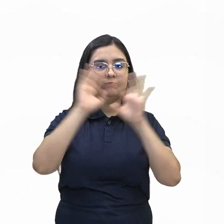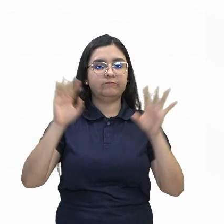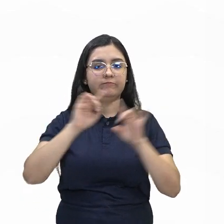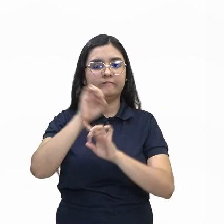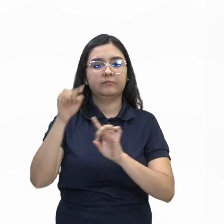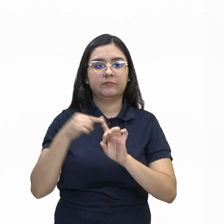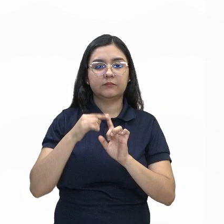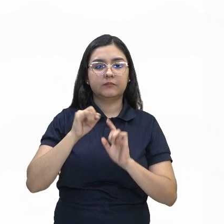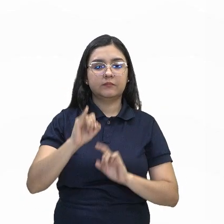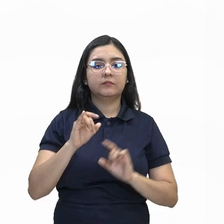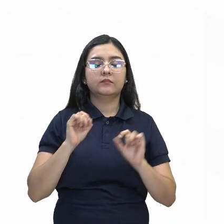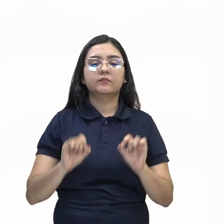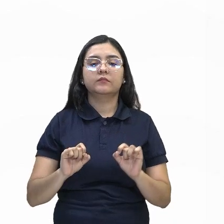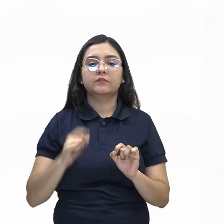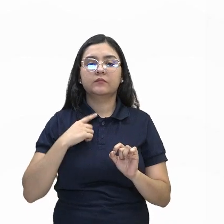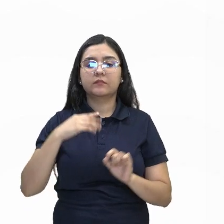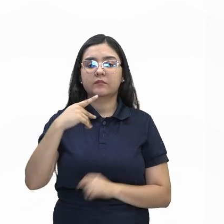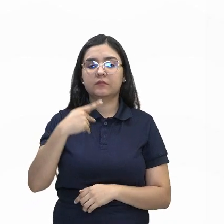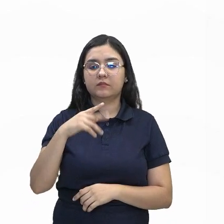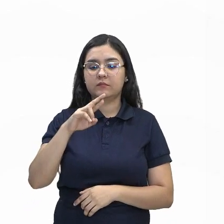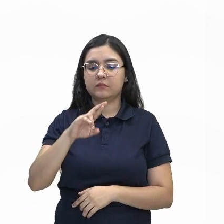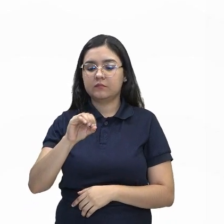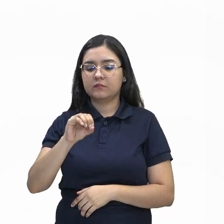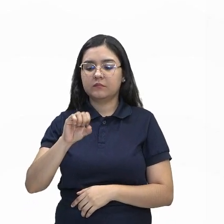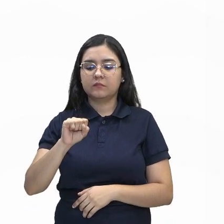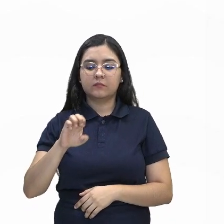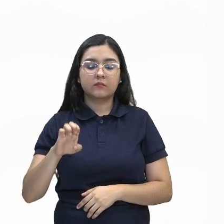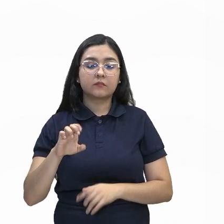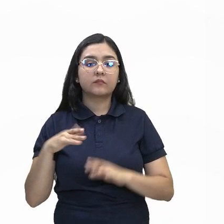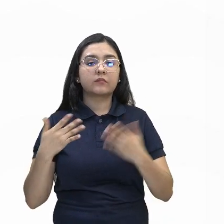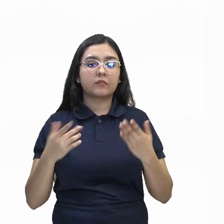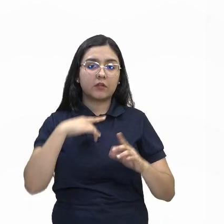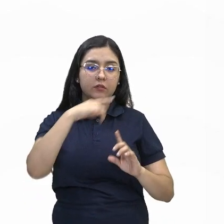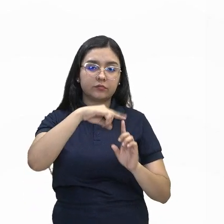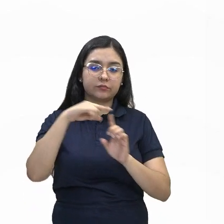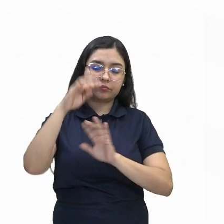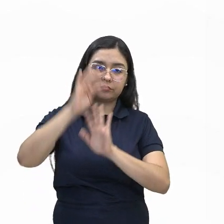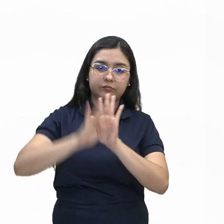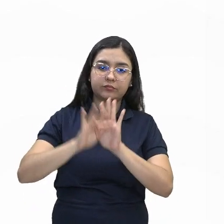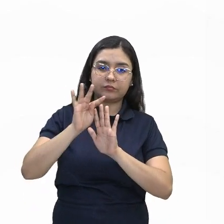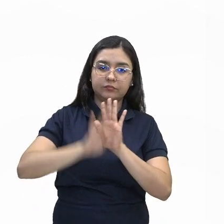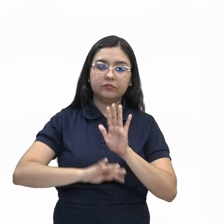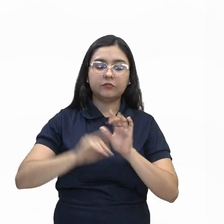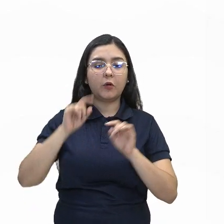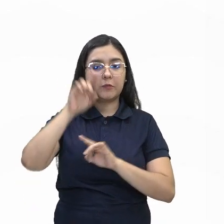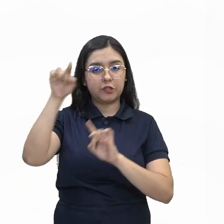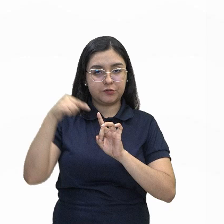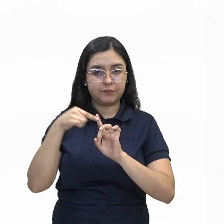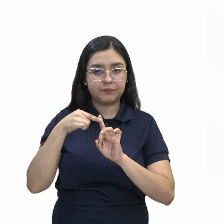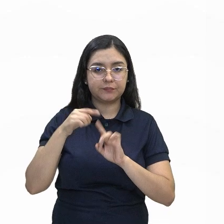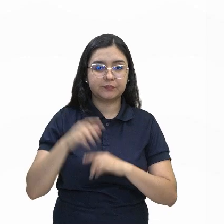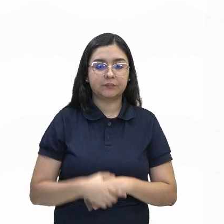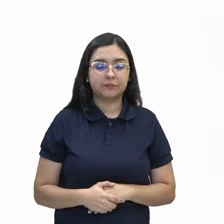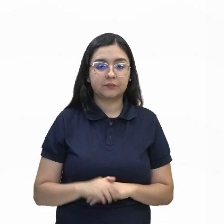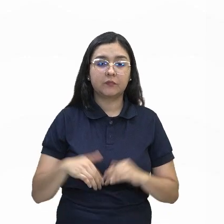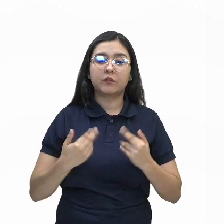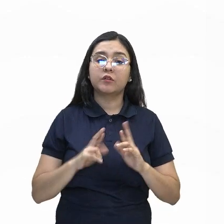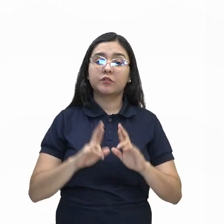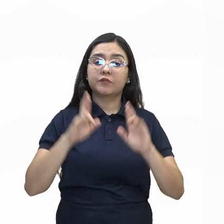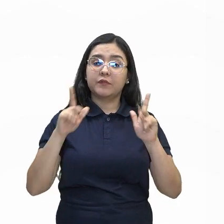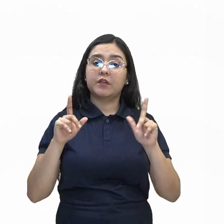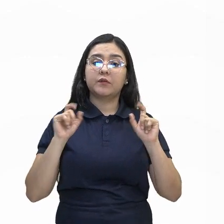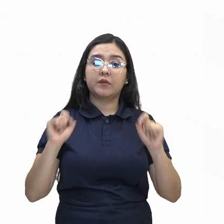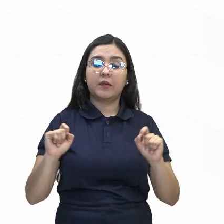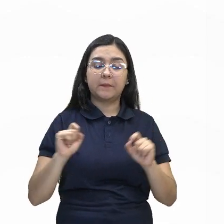definir a palavra prose, né, esse tipo de texto, eu diria que é um texto bem mais objetivo. O que difere na prática é